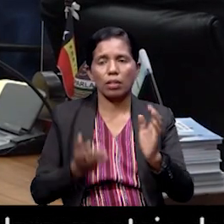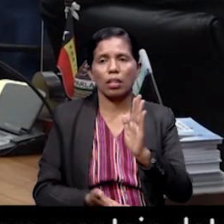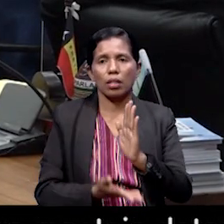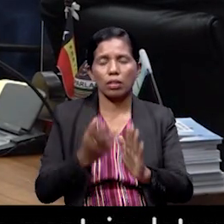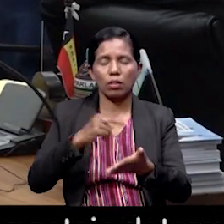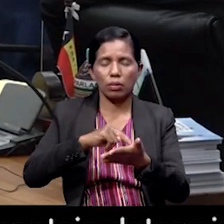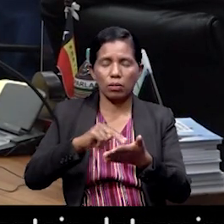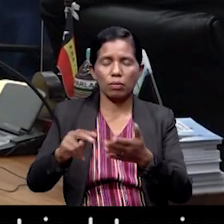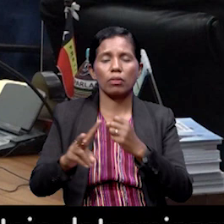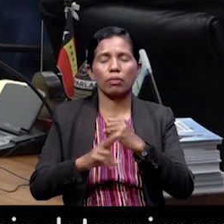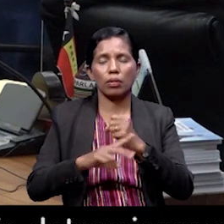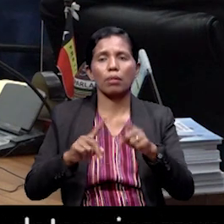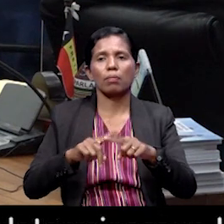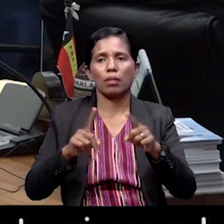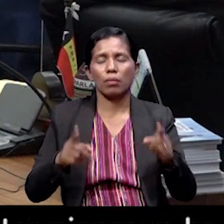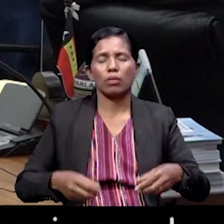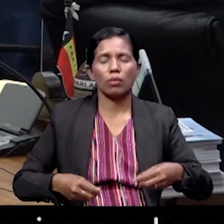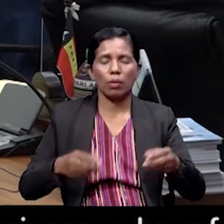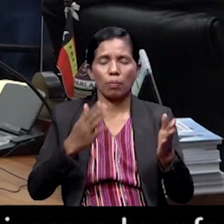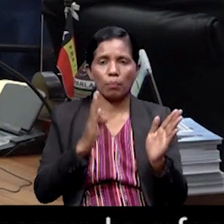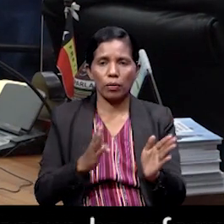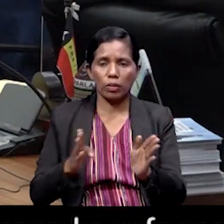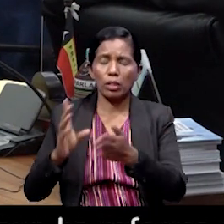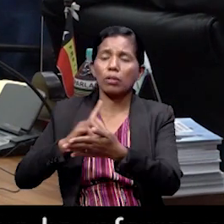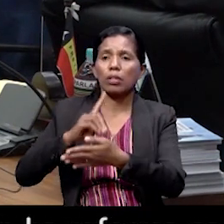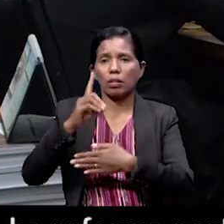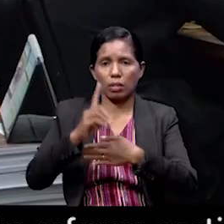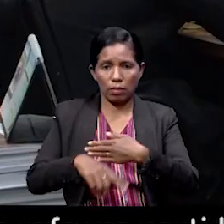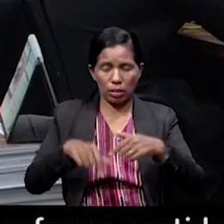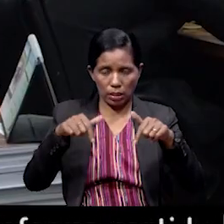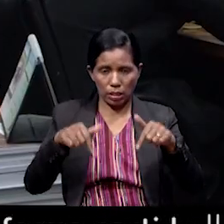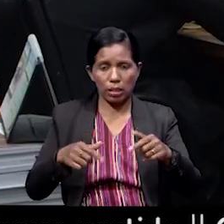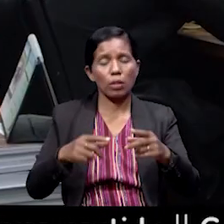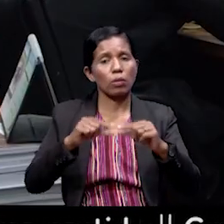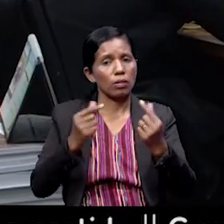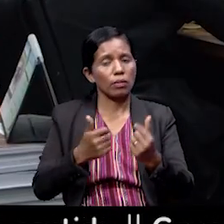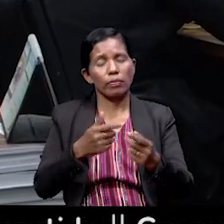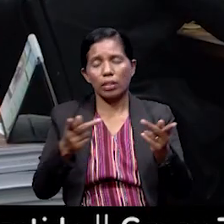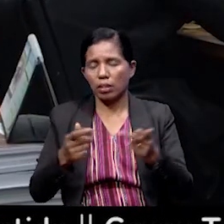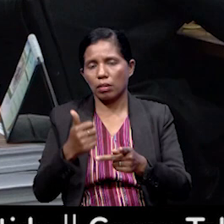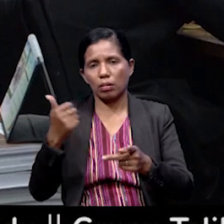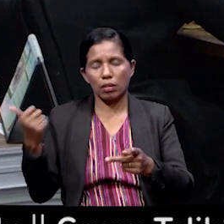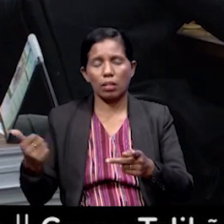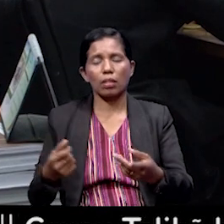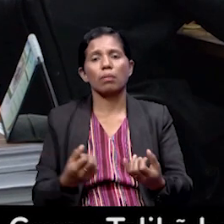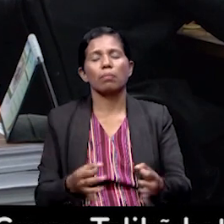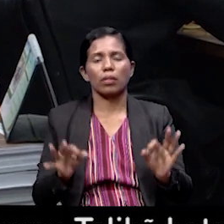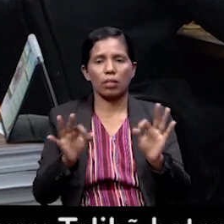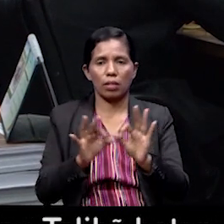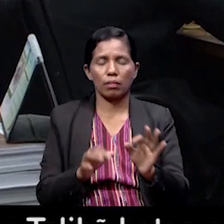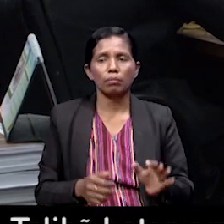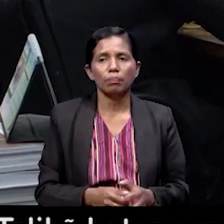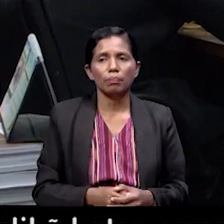número vacina, mas bem implica o processo de desenvolvimento e o setor Siracelo nebe prioridade. Negativo